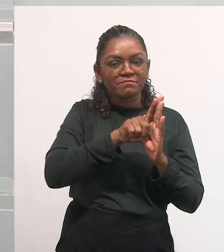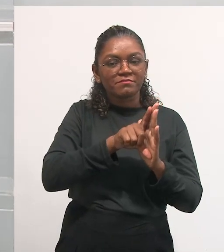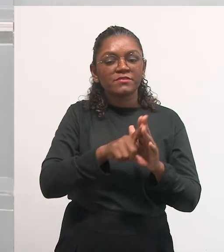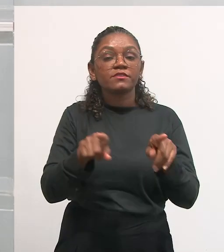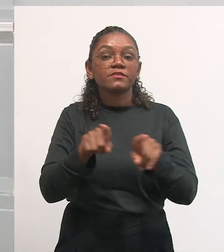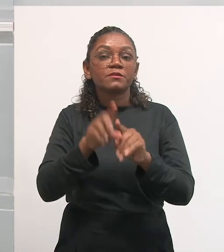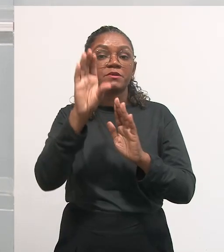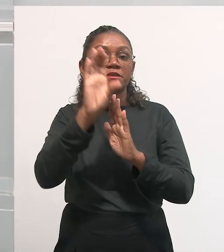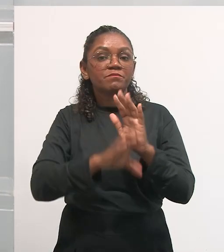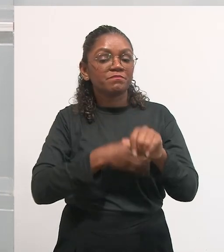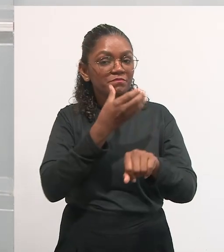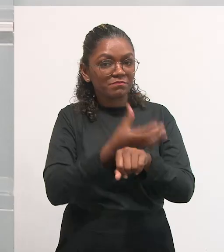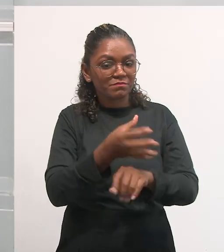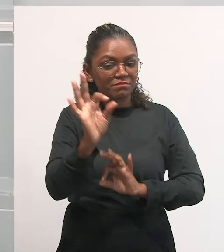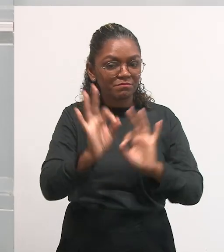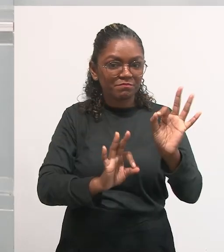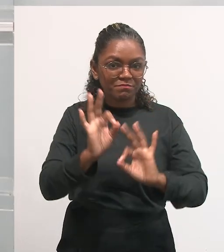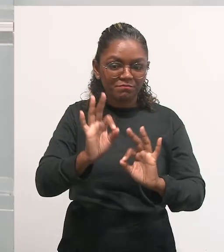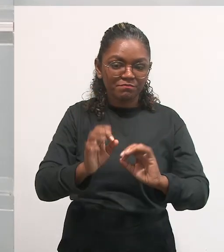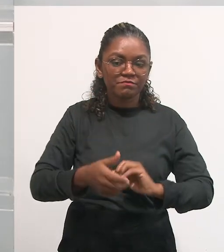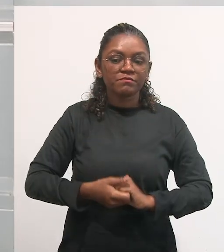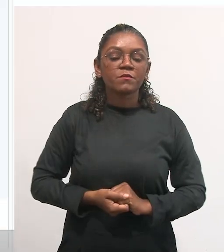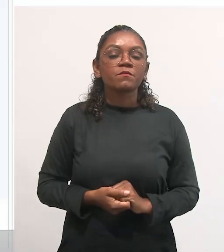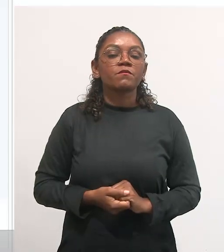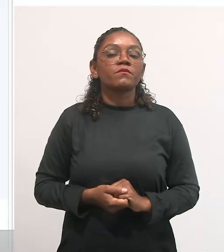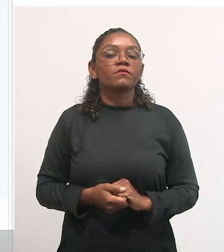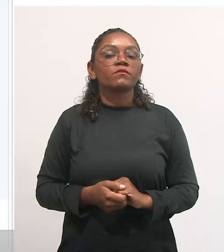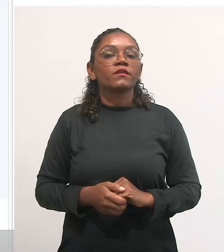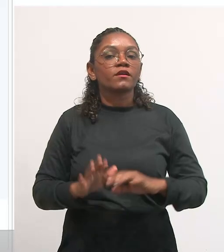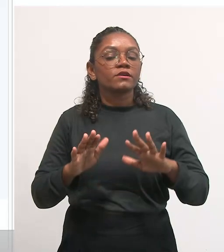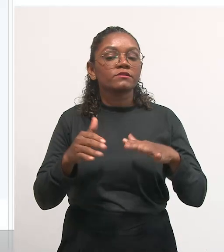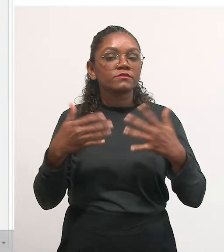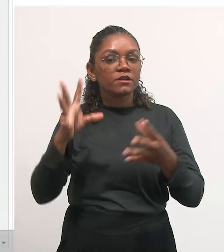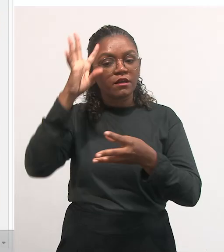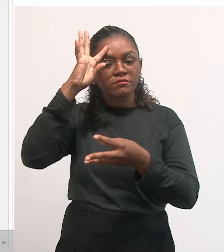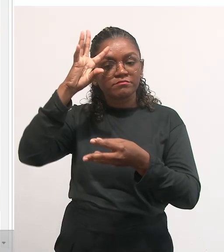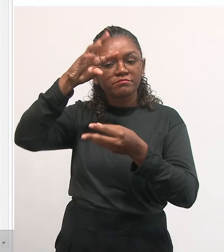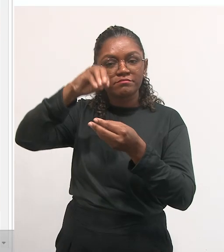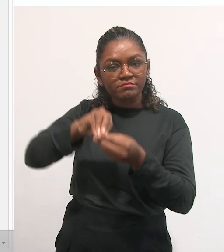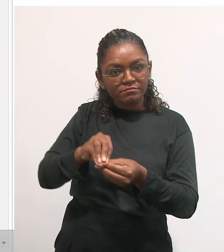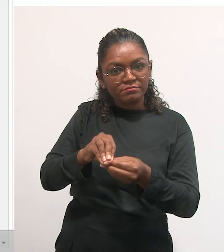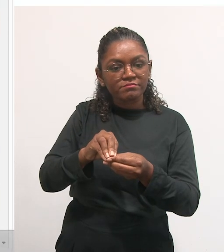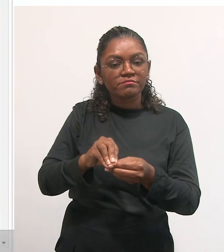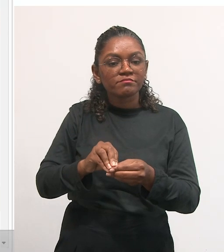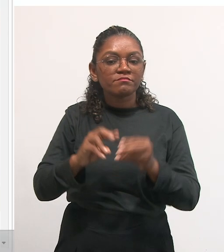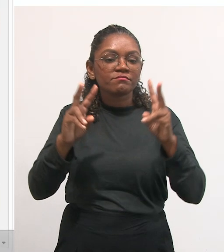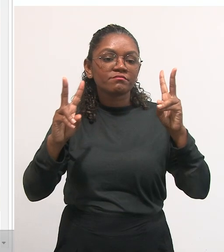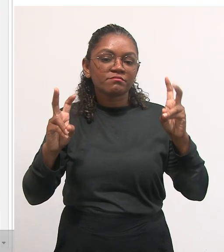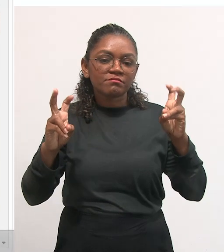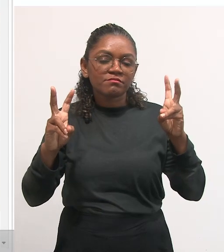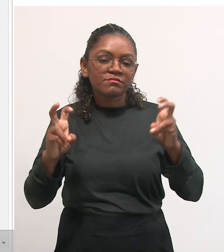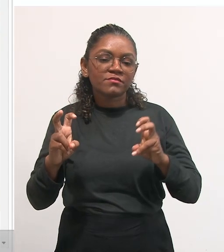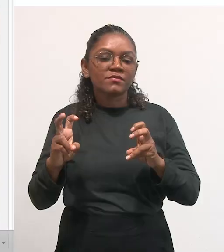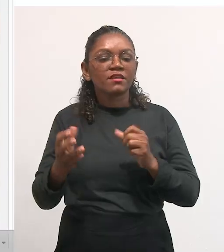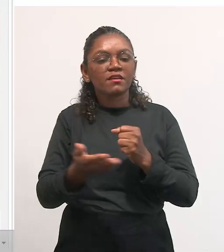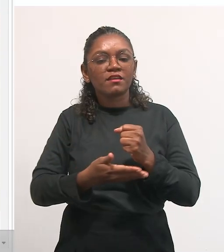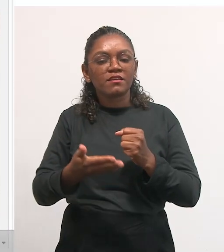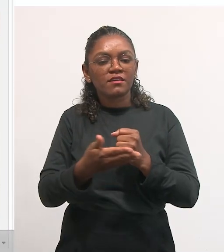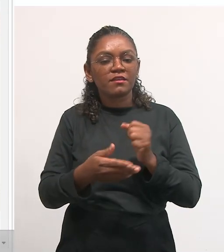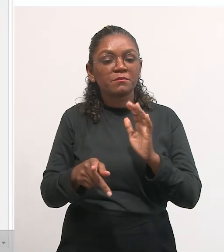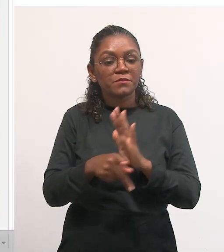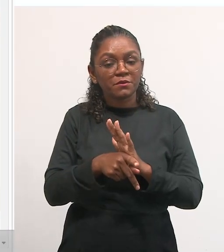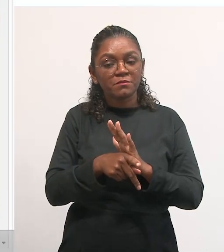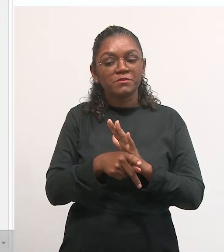currículo organizado então é de modo geral as nossas concepções aqui elas se baseiam nesses